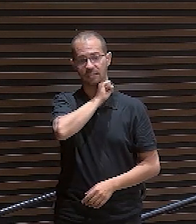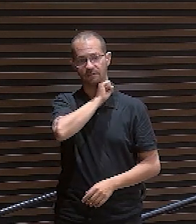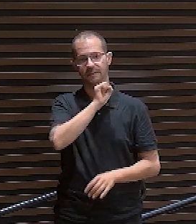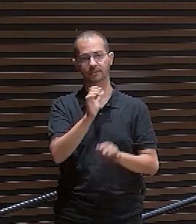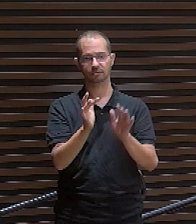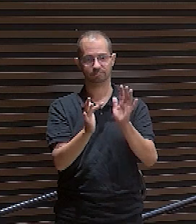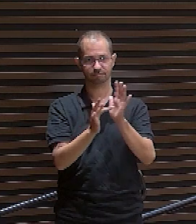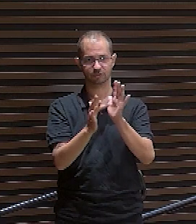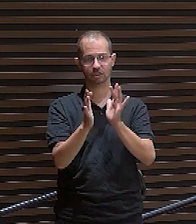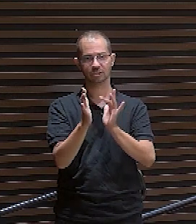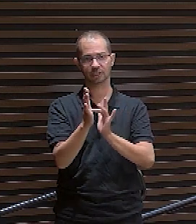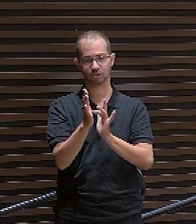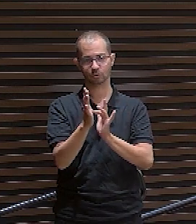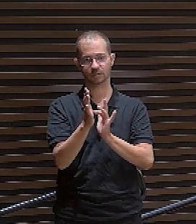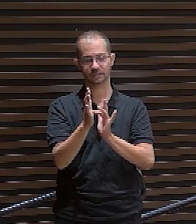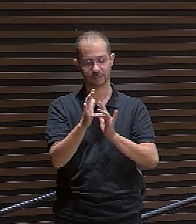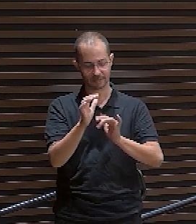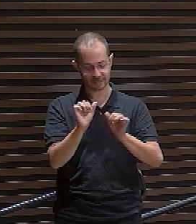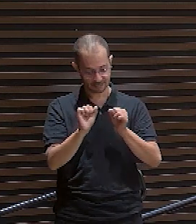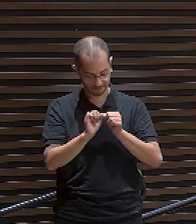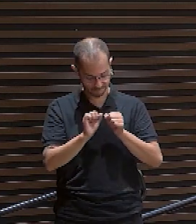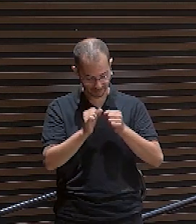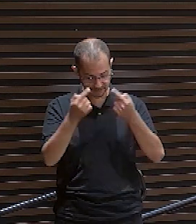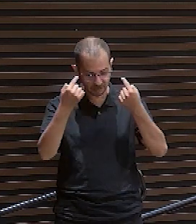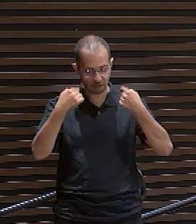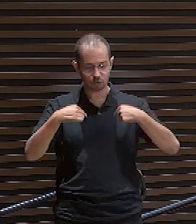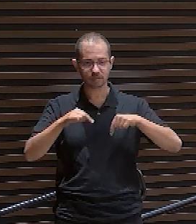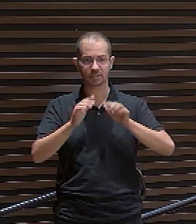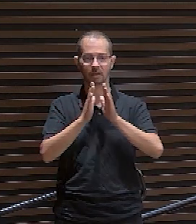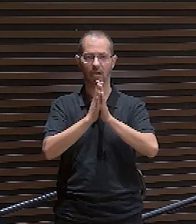Jesus que me torna adorador.